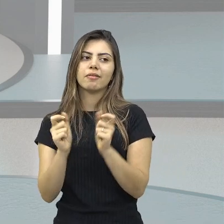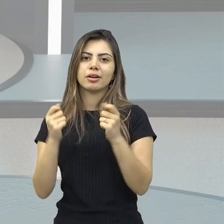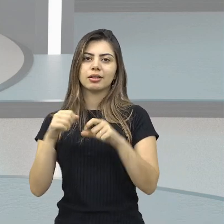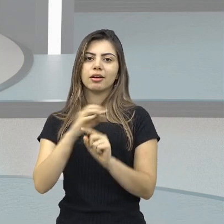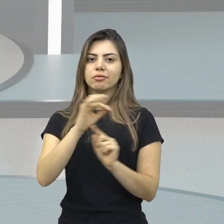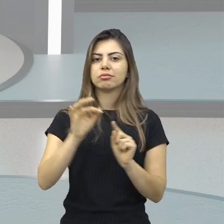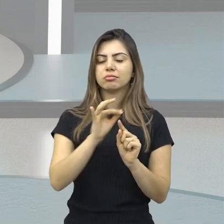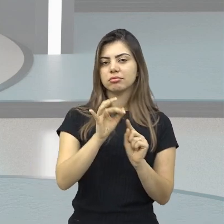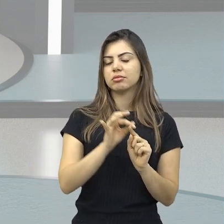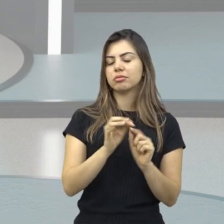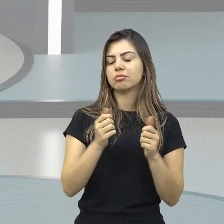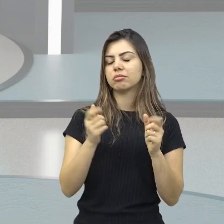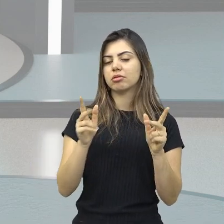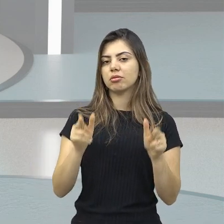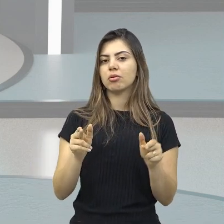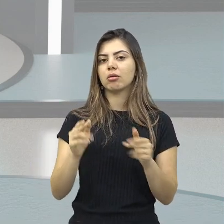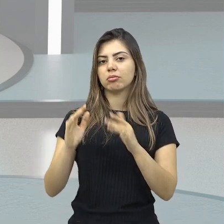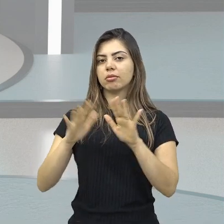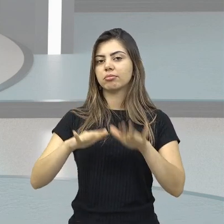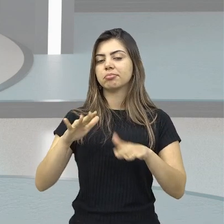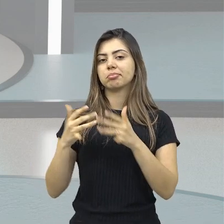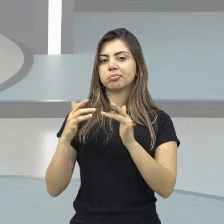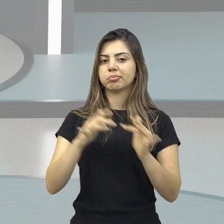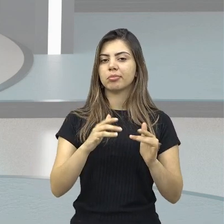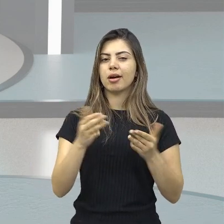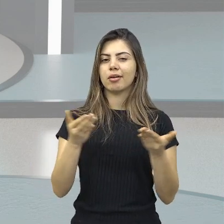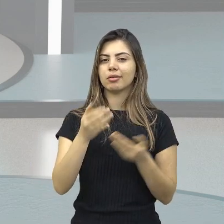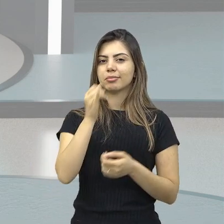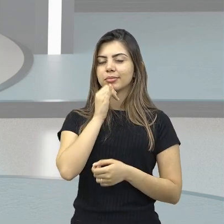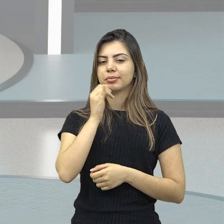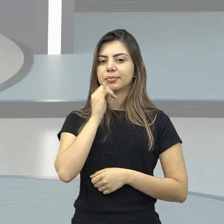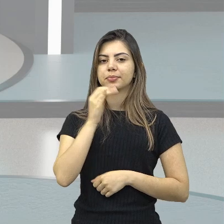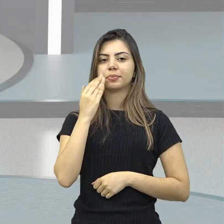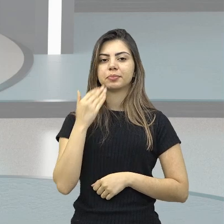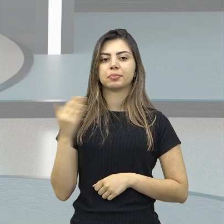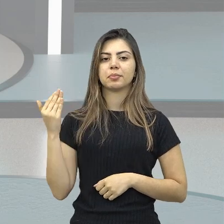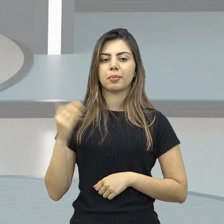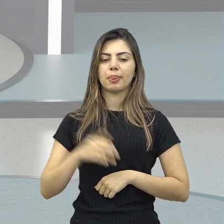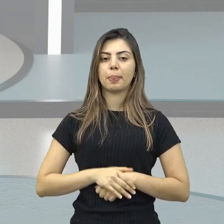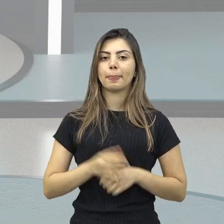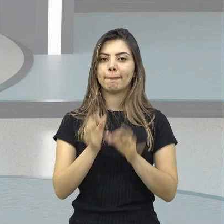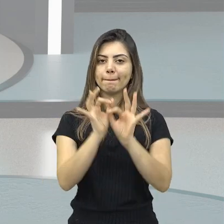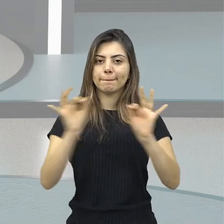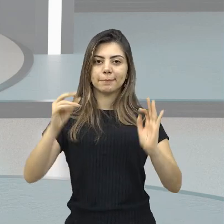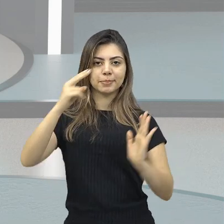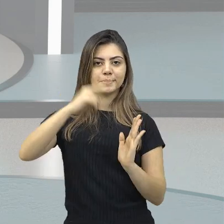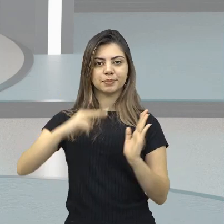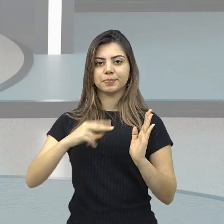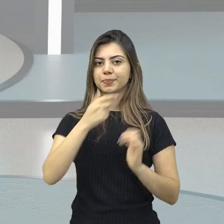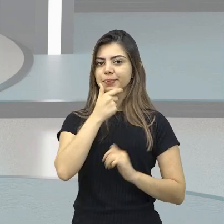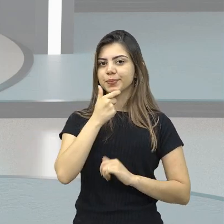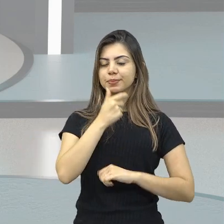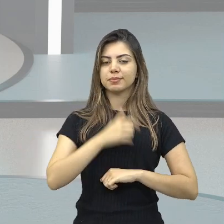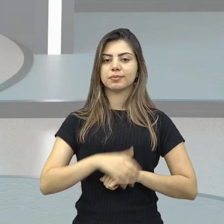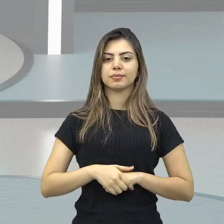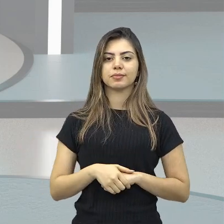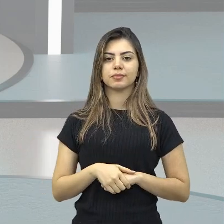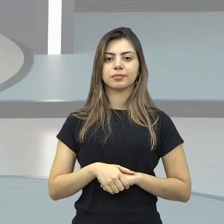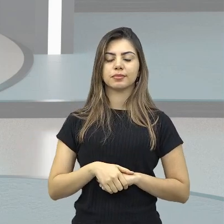do contexto da situação. Vamos ver exemplos. Olha só, eu tenho the graceful swam, glide across the